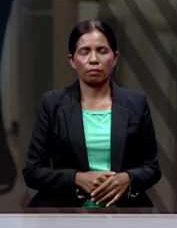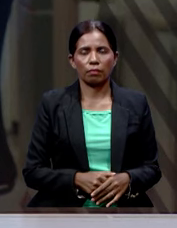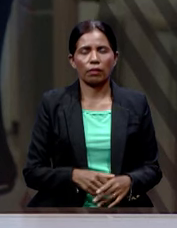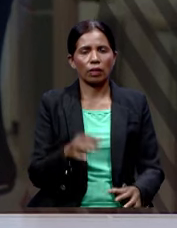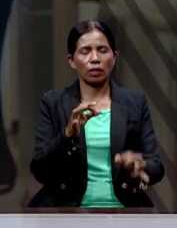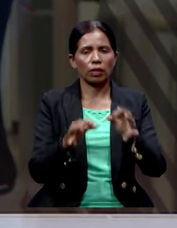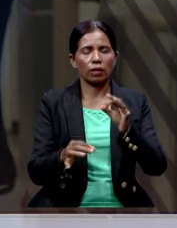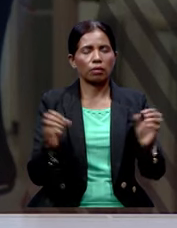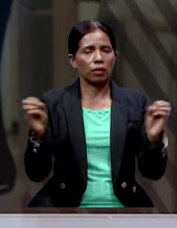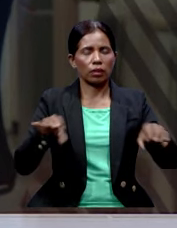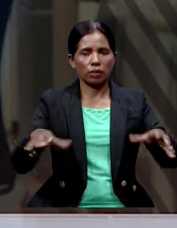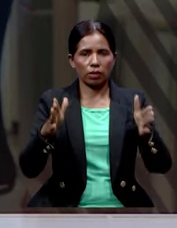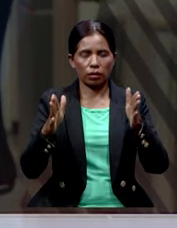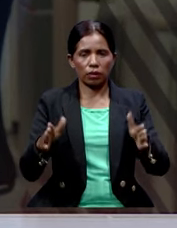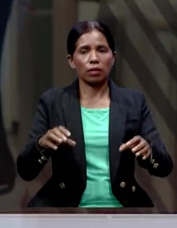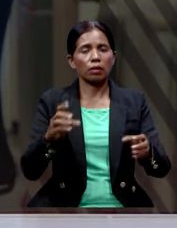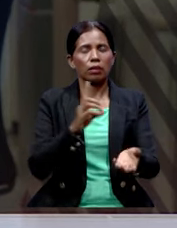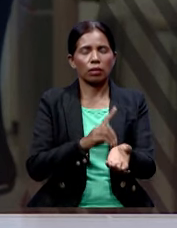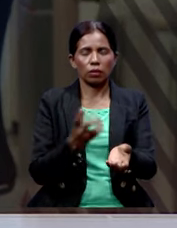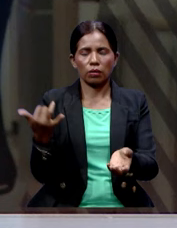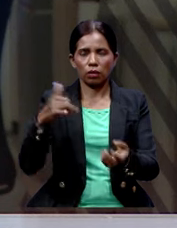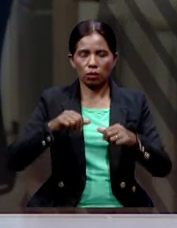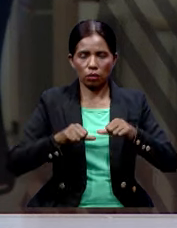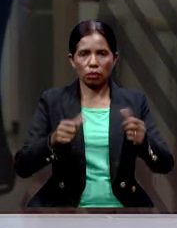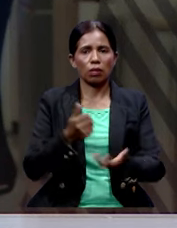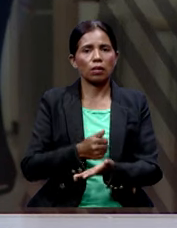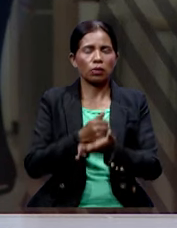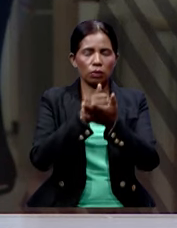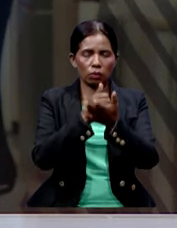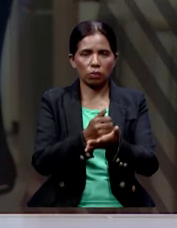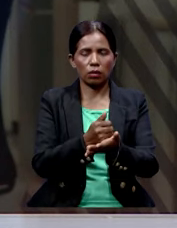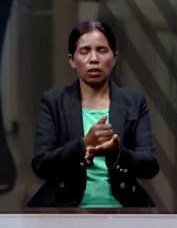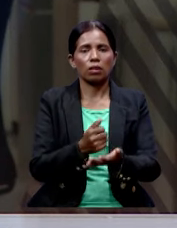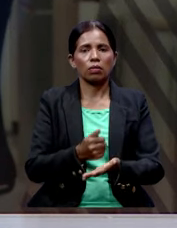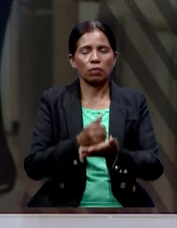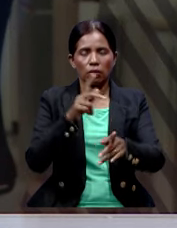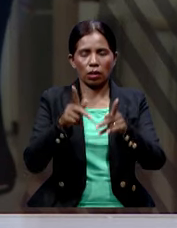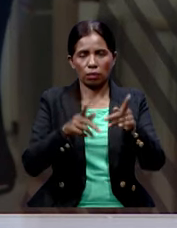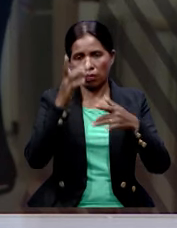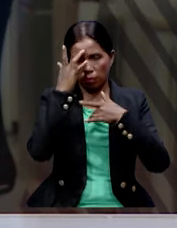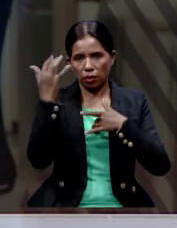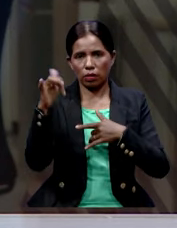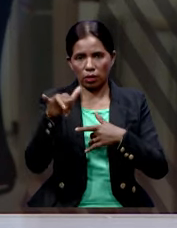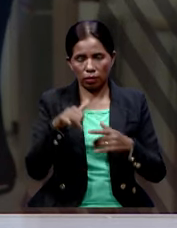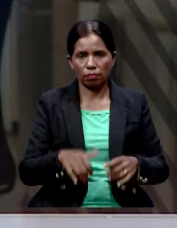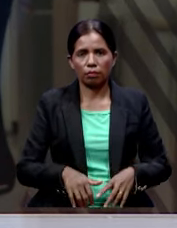más que menos recursos humanos, pessoal de saúde sira, continua apoio a malo, onde atende o paciente.